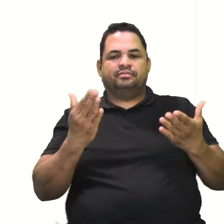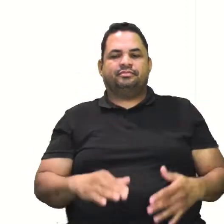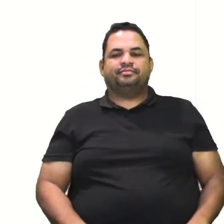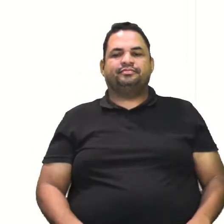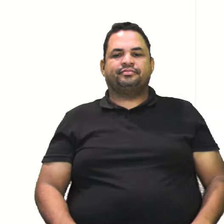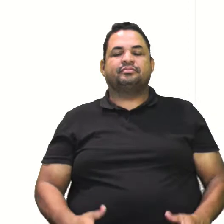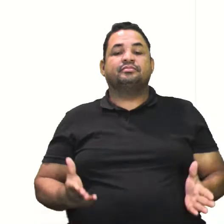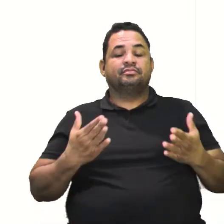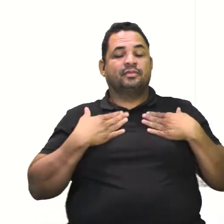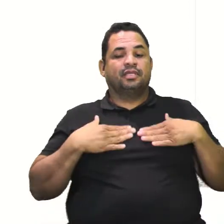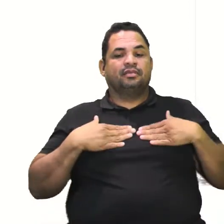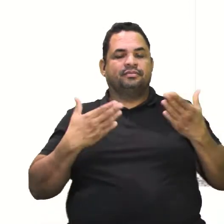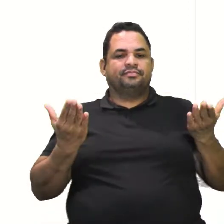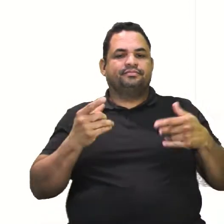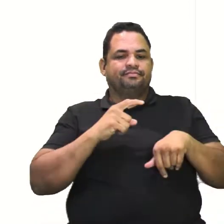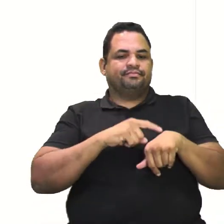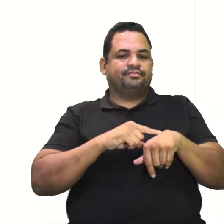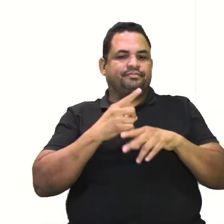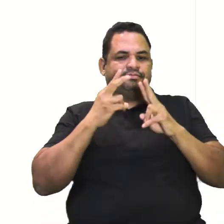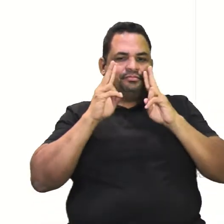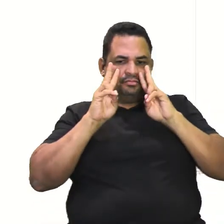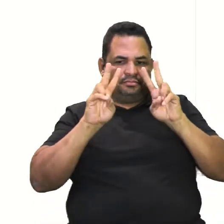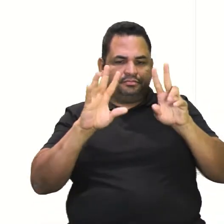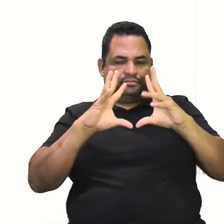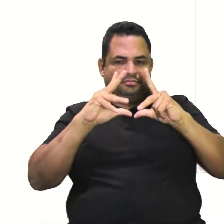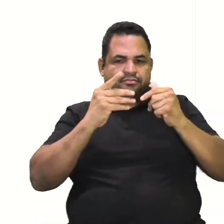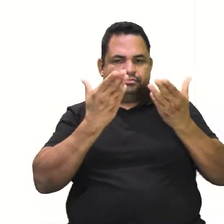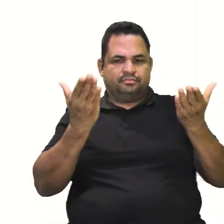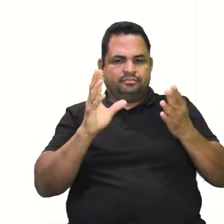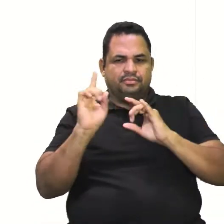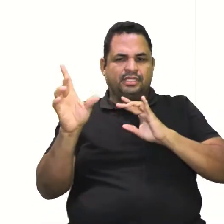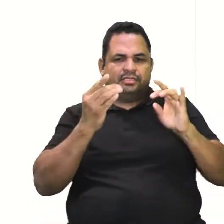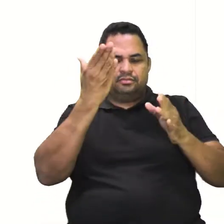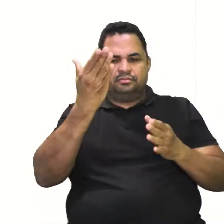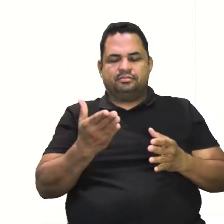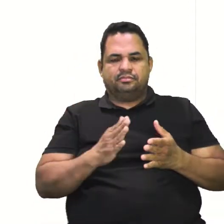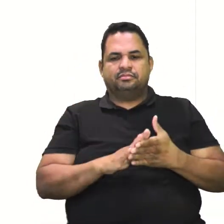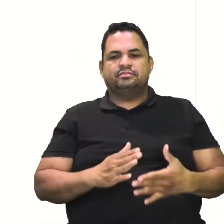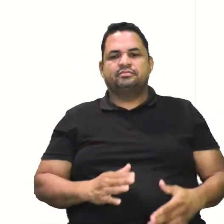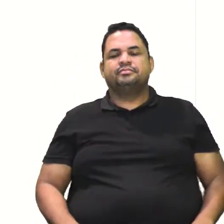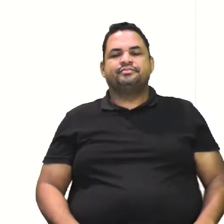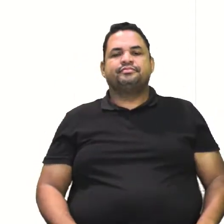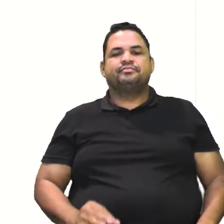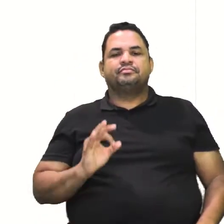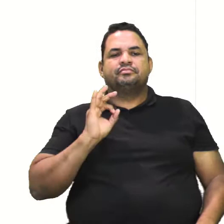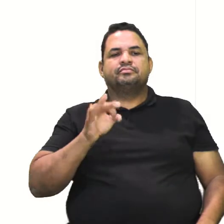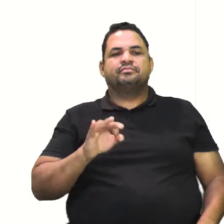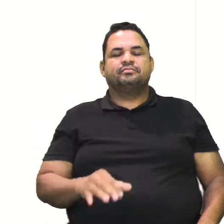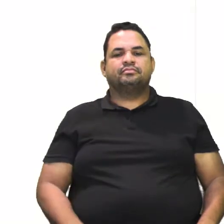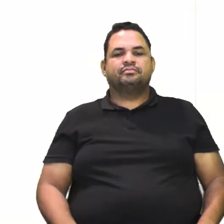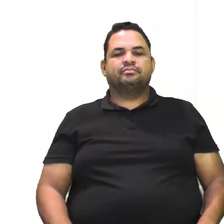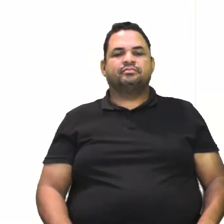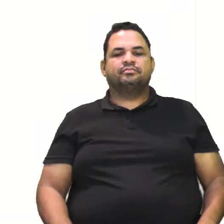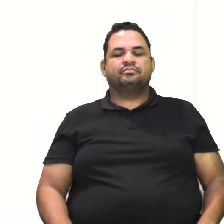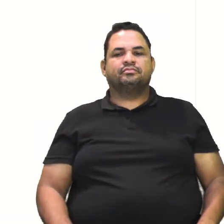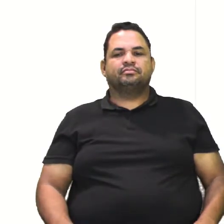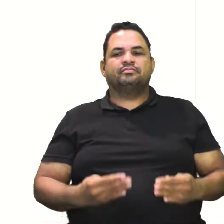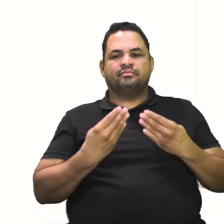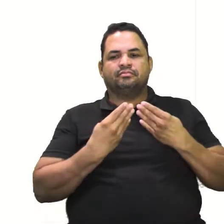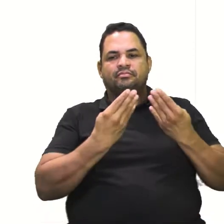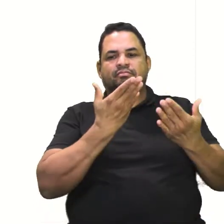né? Muita calma nessa hora, a gente vai visualizar todas elas, uma por uma, cada aula aí, tá certo? E claro, vamos